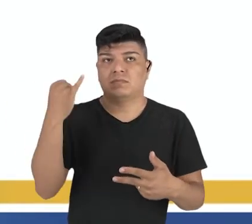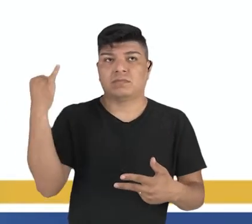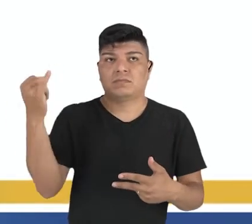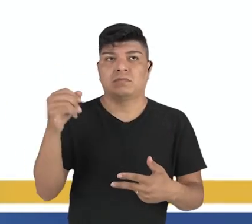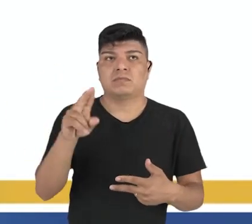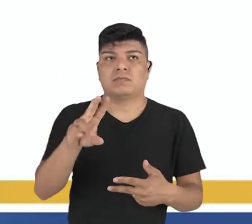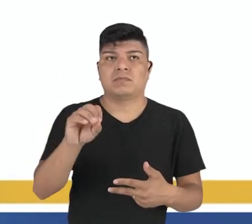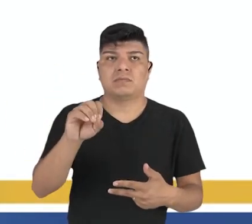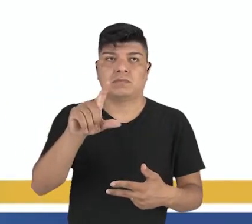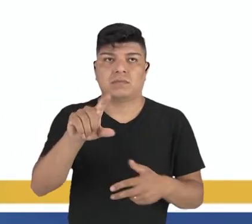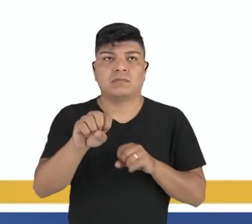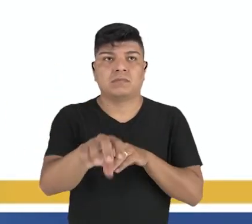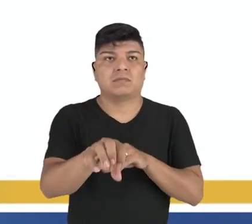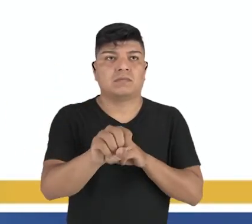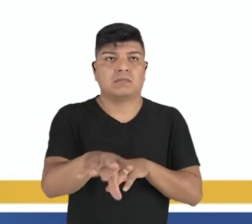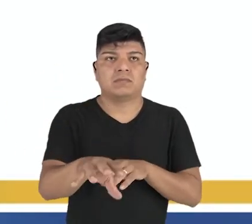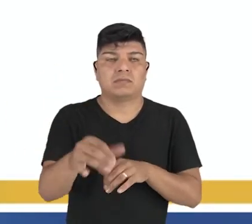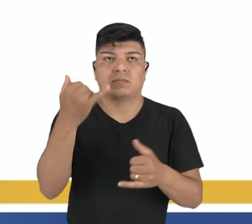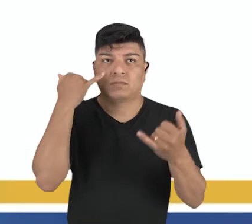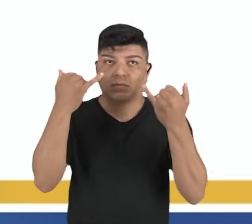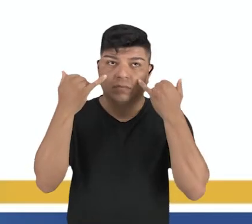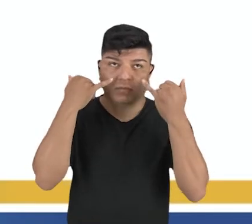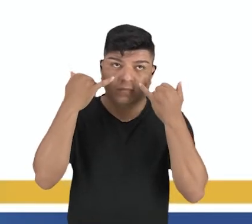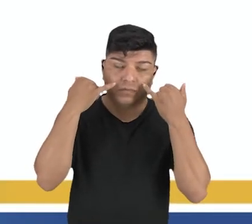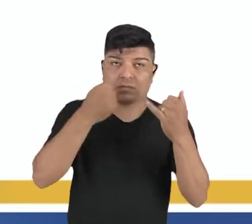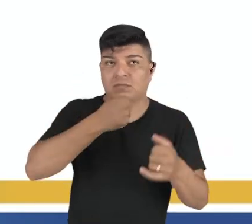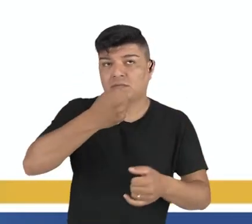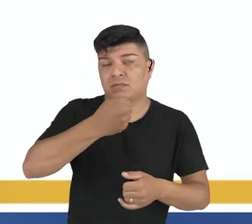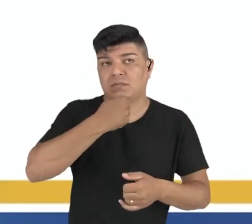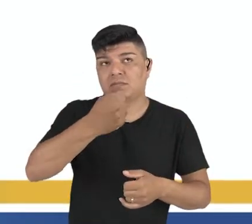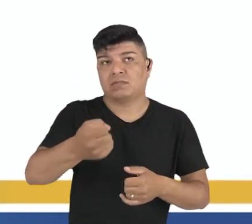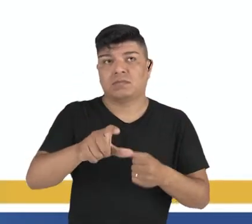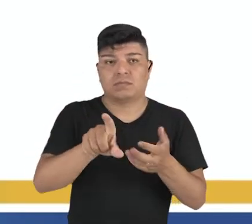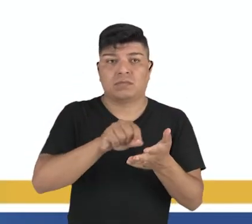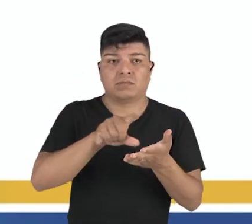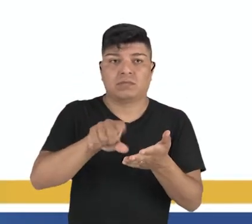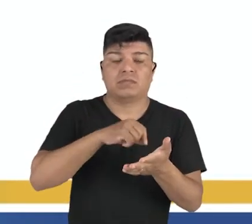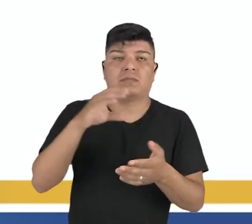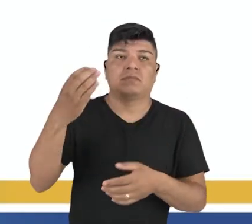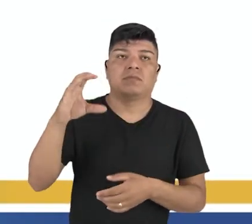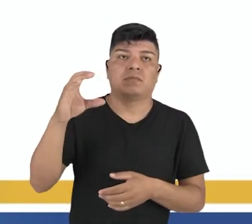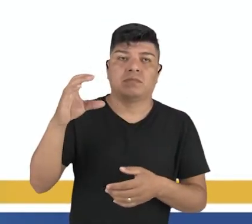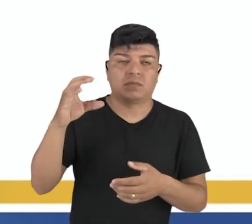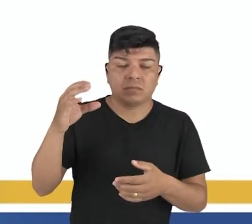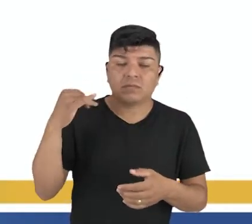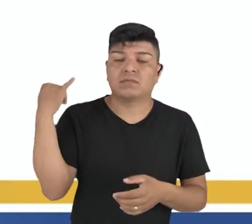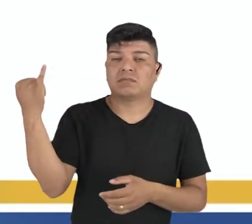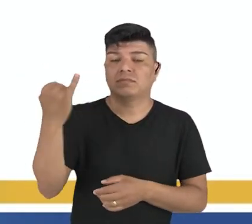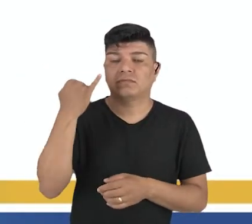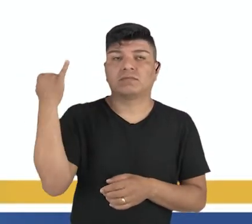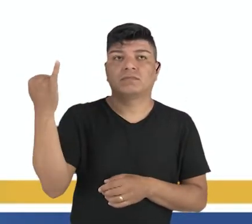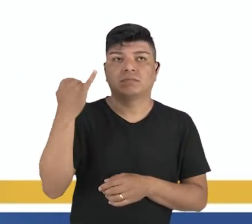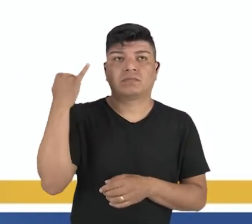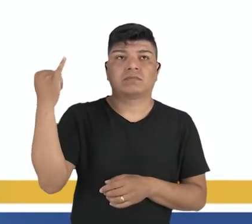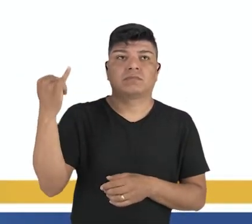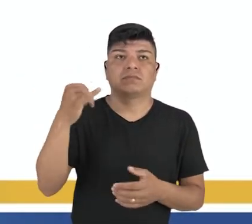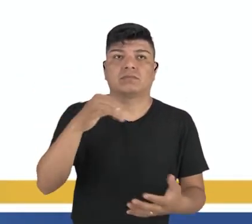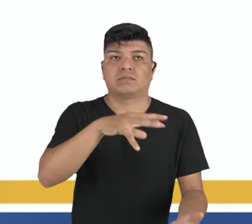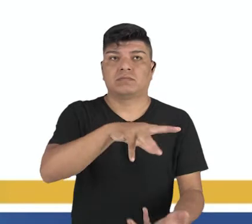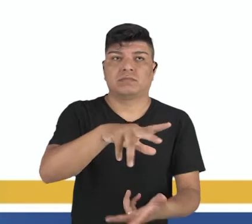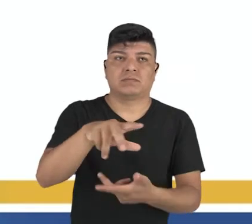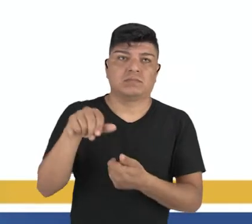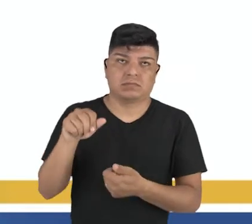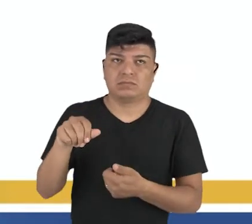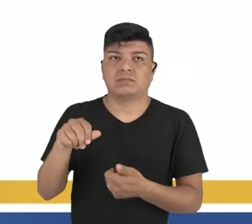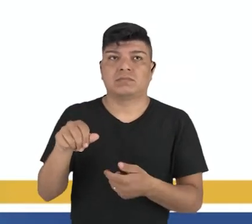O UOL Educação traz notícias, traz reportagens, artigos de divulgação científica interessantíssimos. Mundo